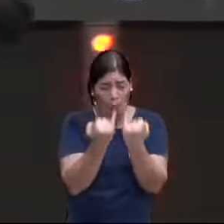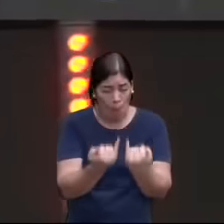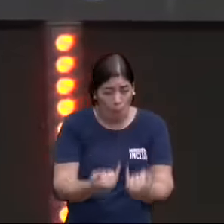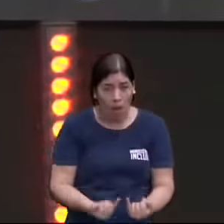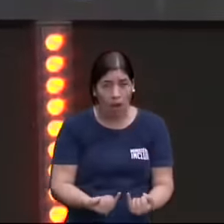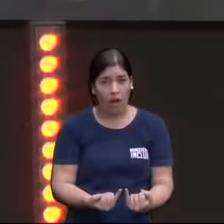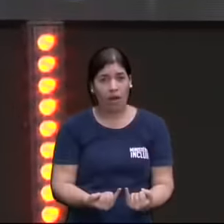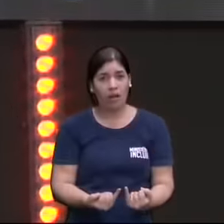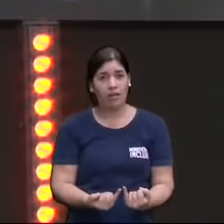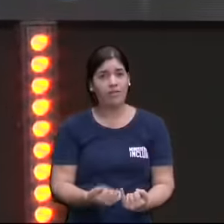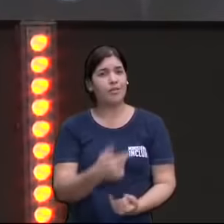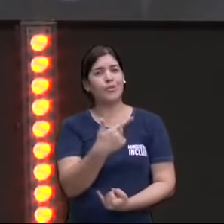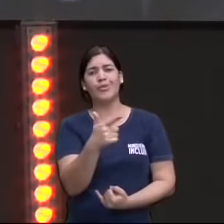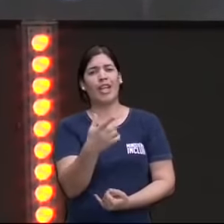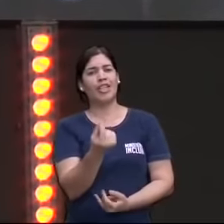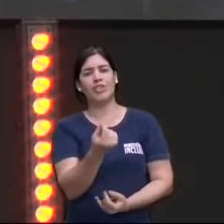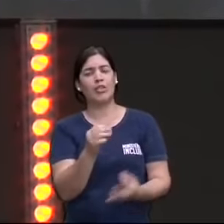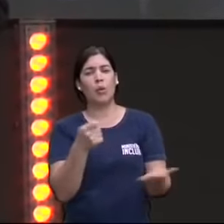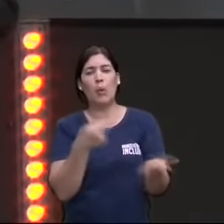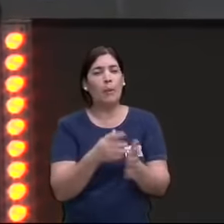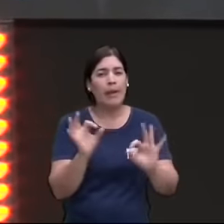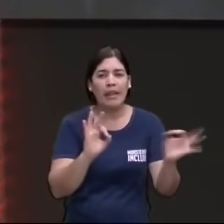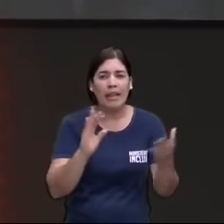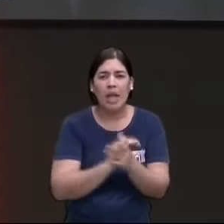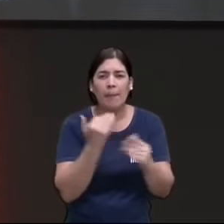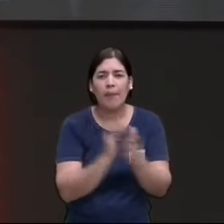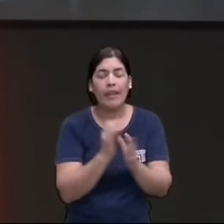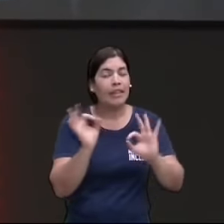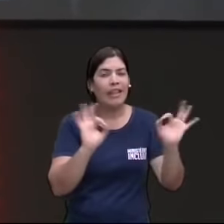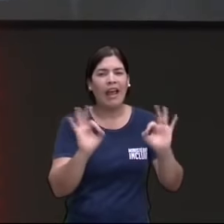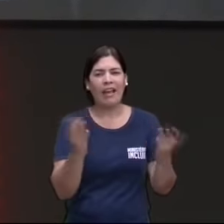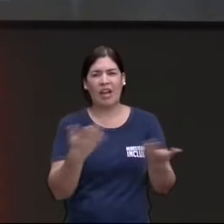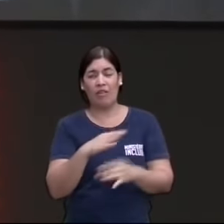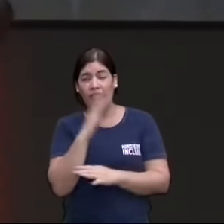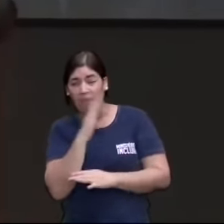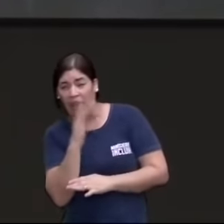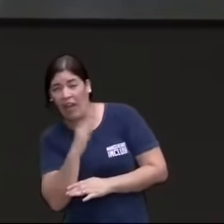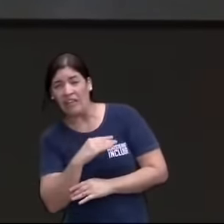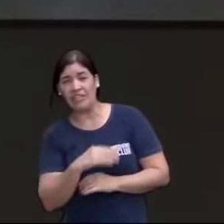já não tem dinheiro para comprar sabonete. Ele agora é fedido.